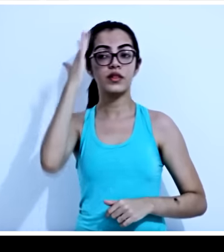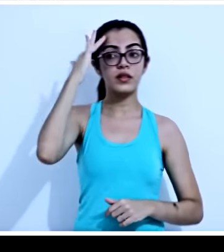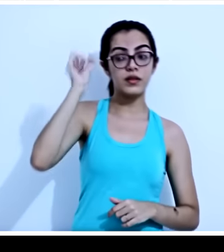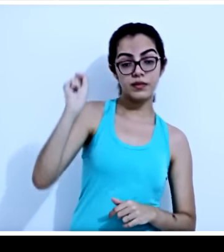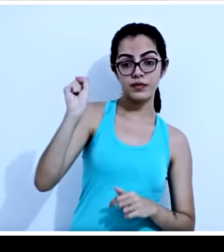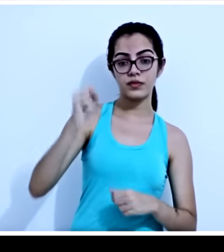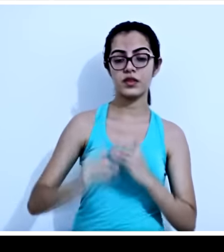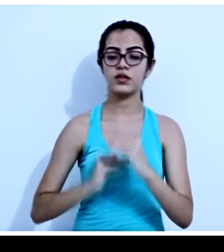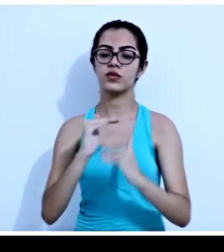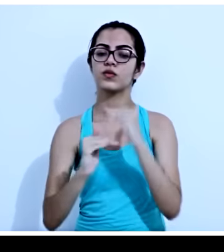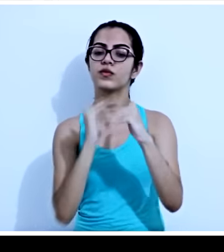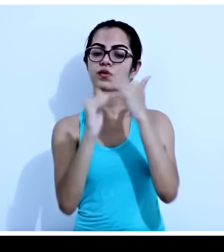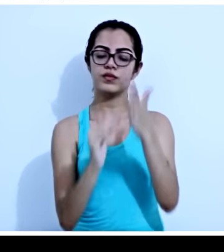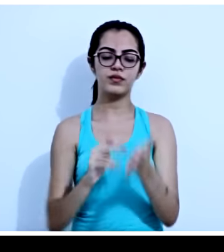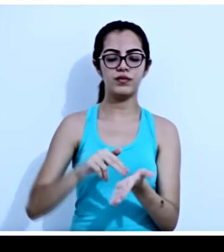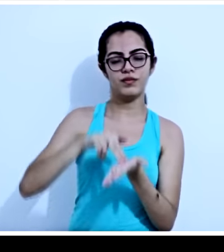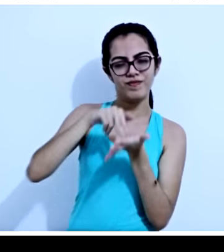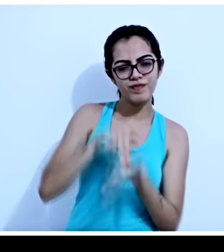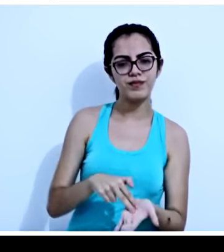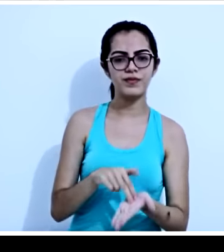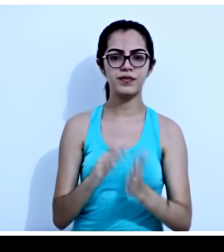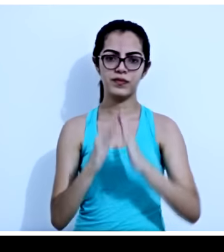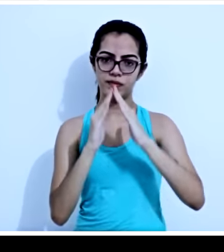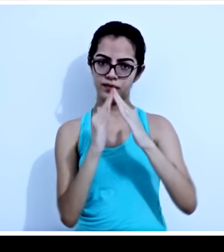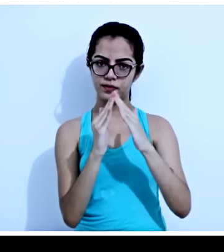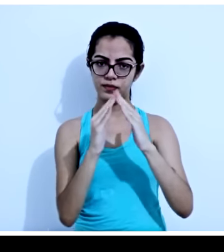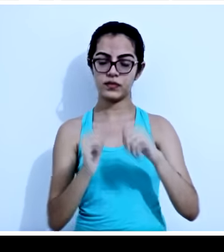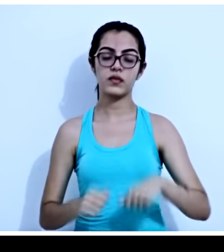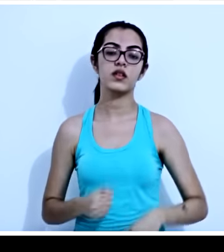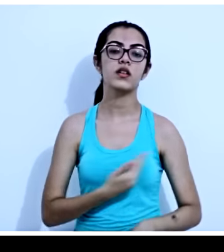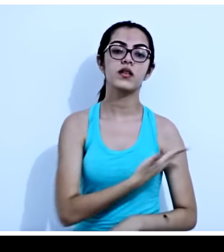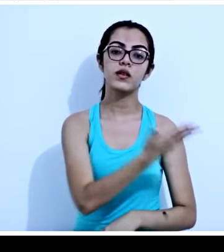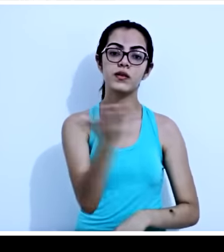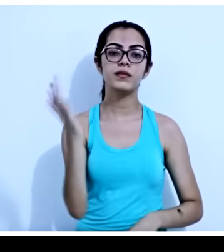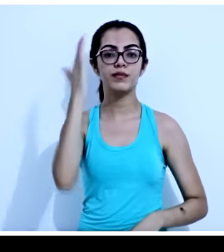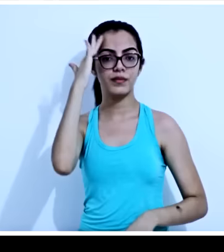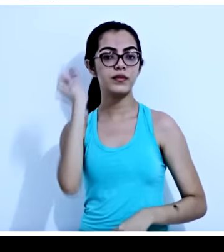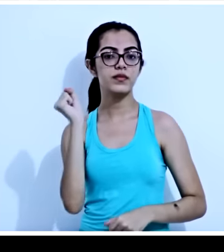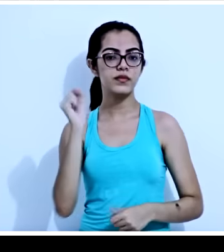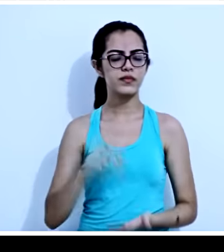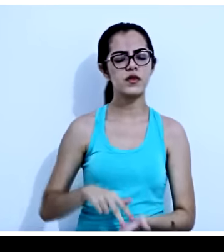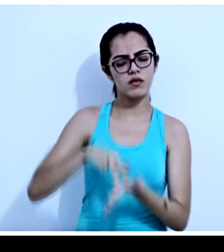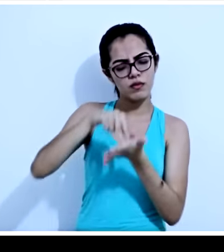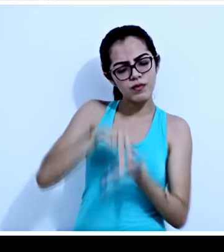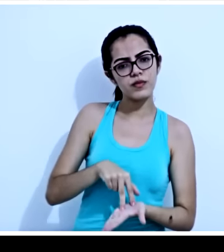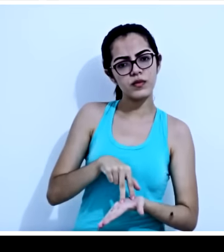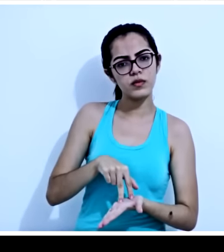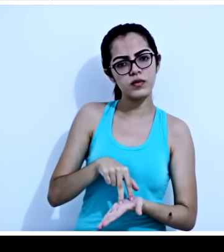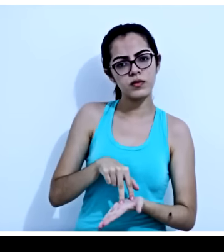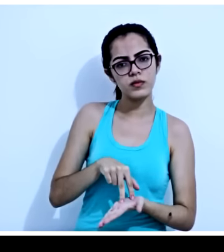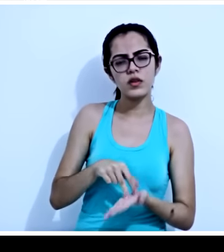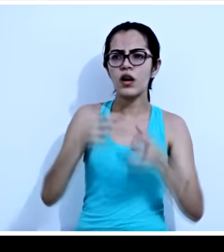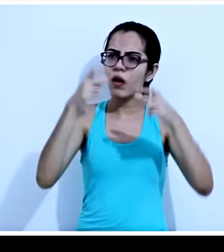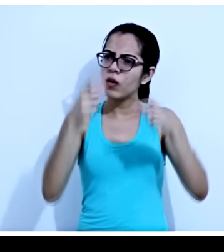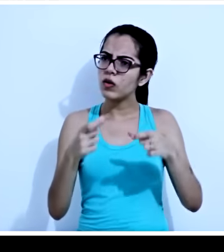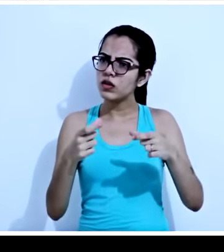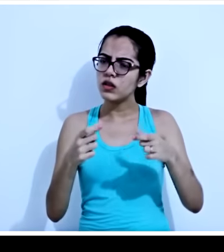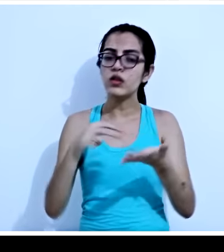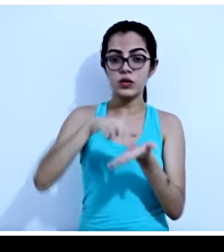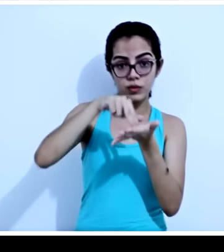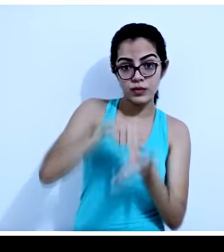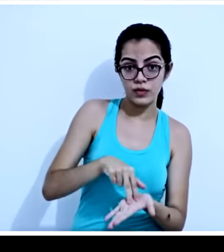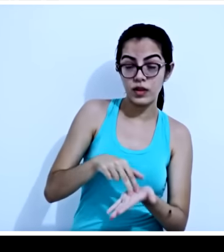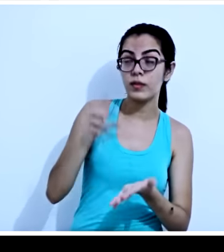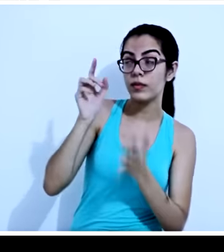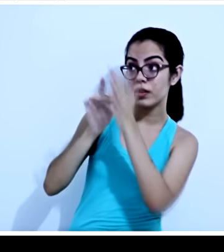local firme e um bom alicerce. E todos sabemos que o nosso firme alicerce é o Senhor Jesus Cristo.